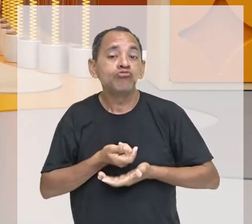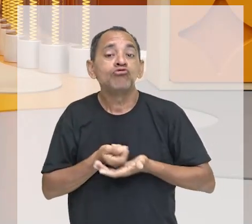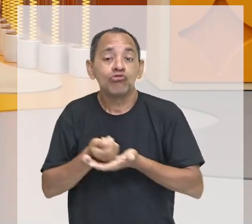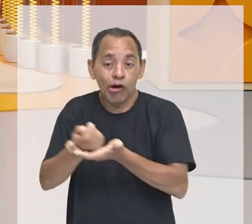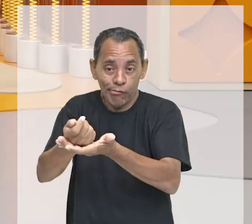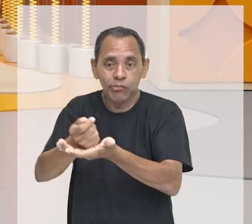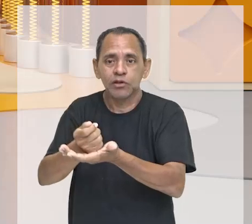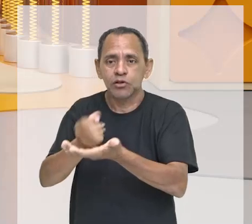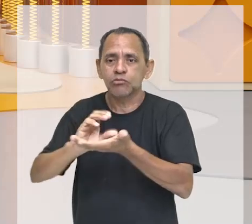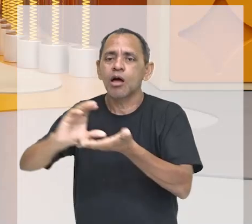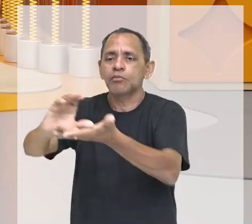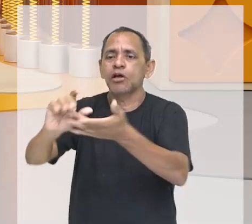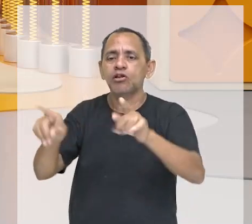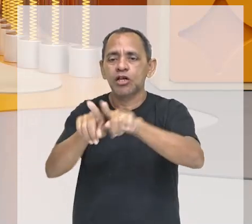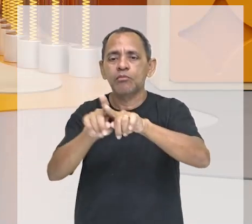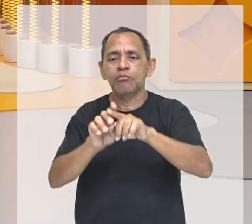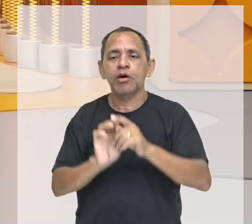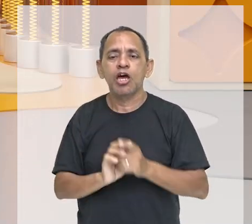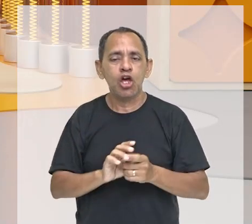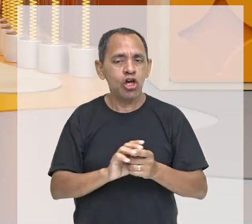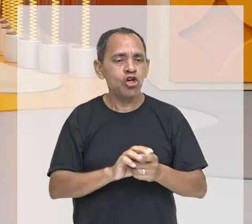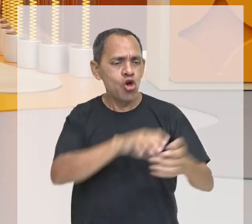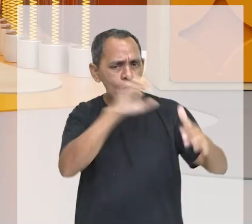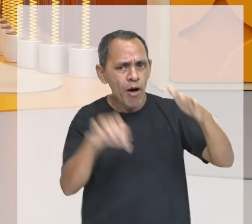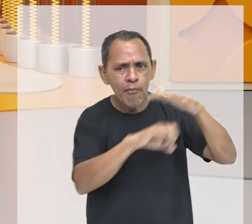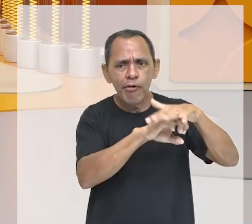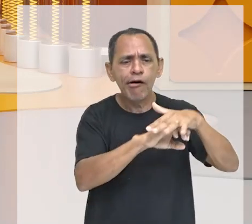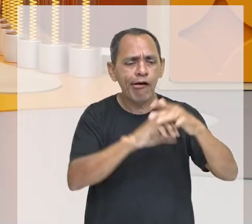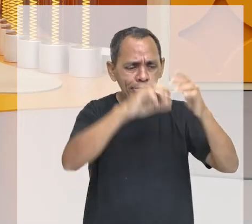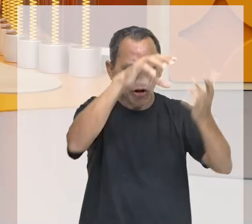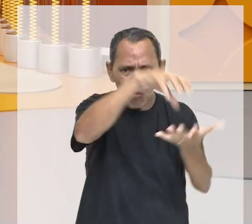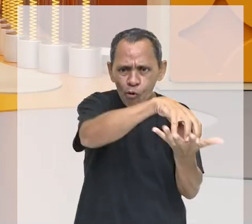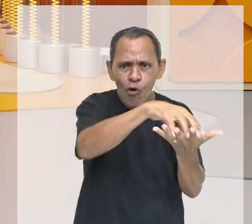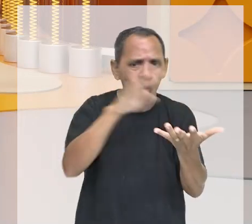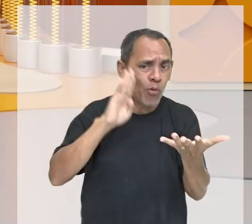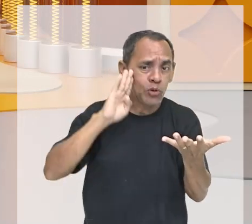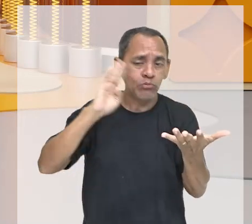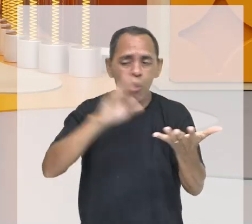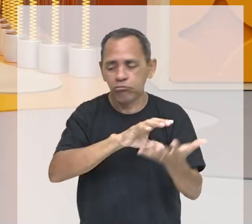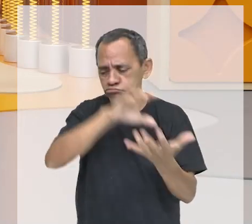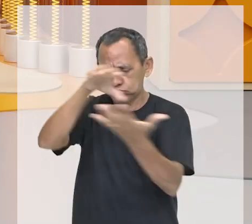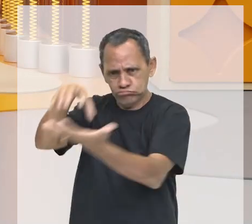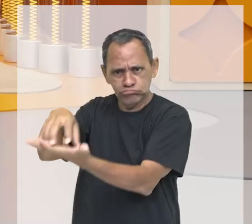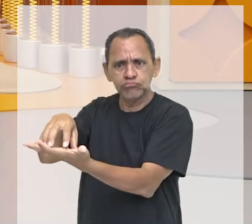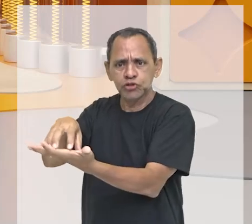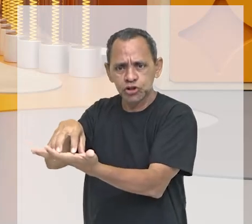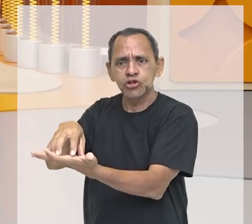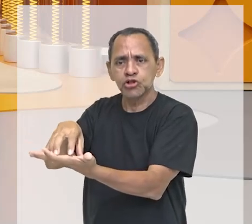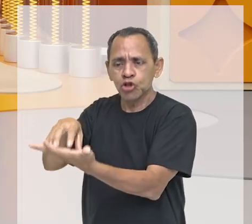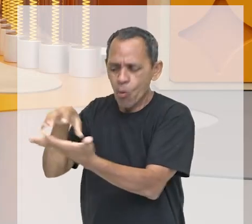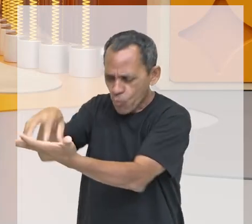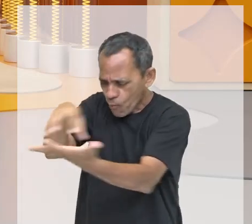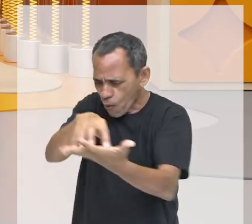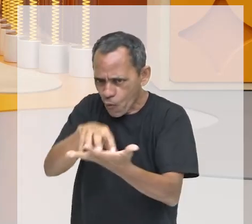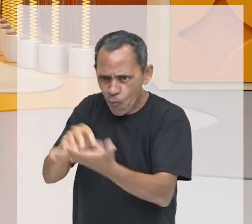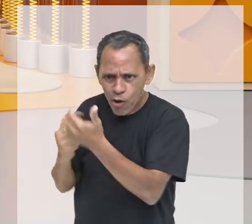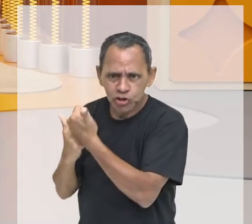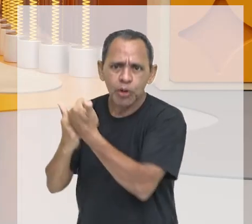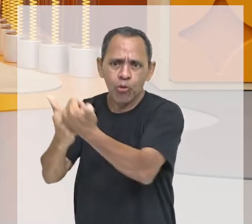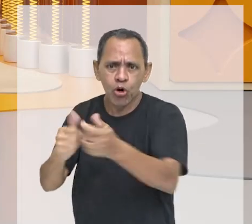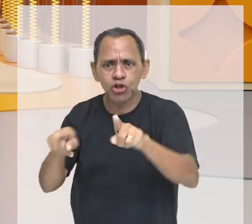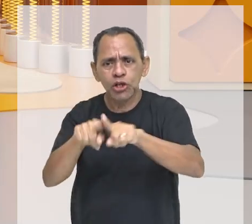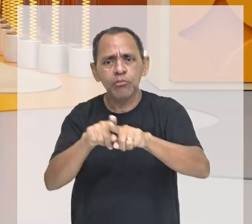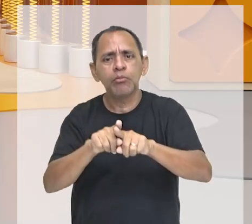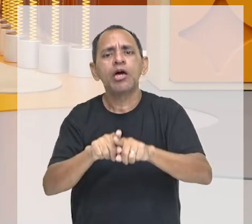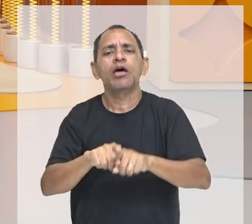se instalar noutra, de uma empresa ou de uma indústria ou de um distribuidor poder fazer negócios aí, negócios